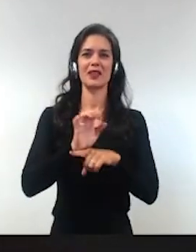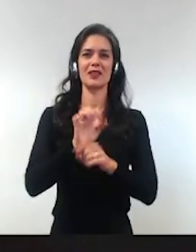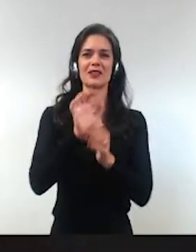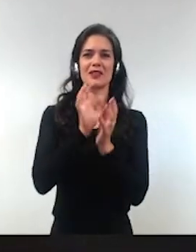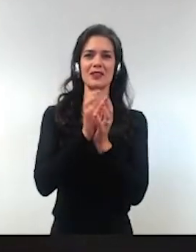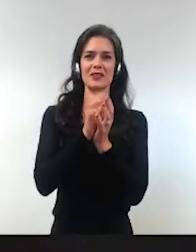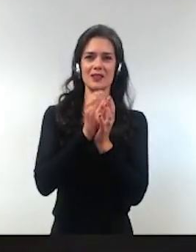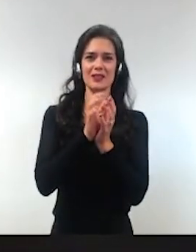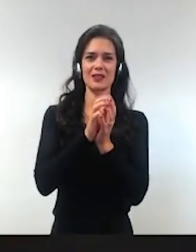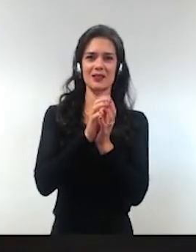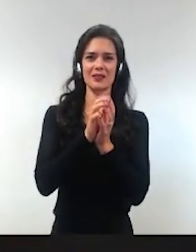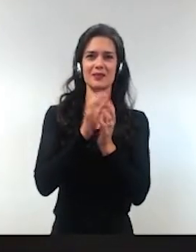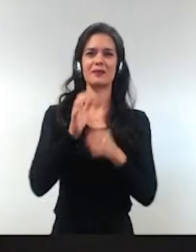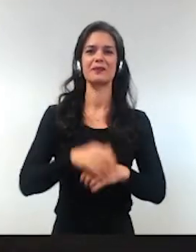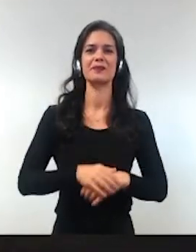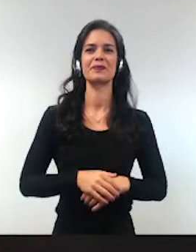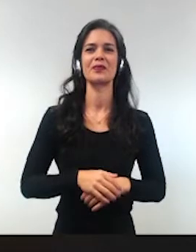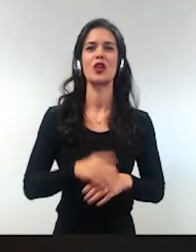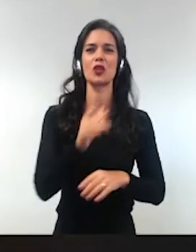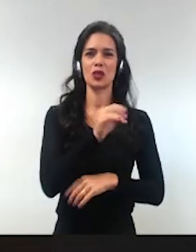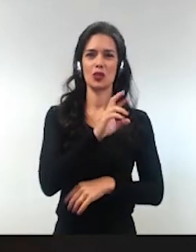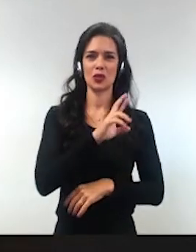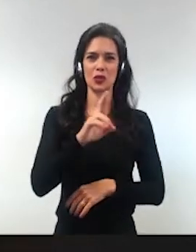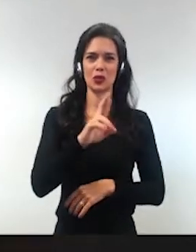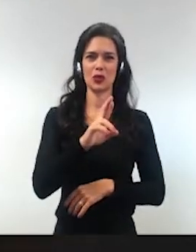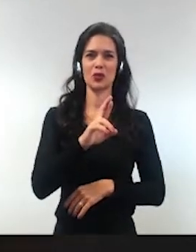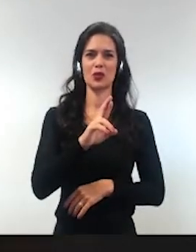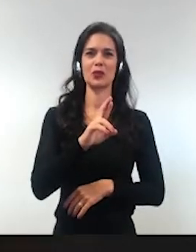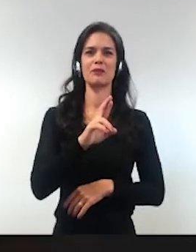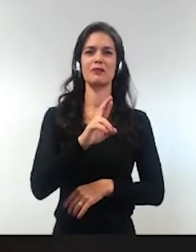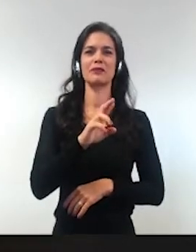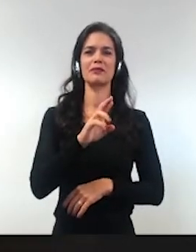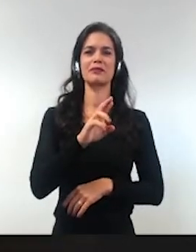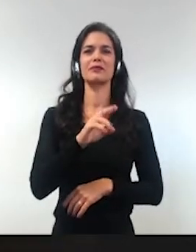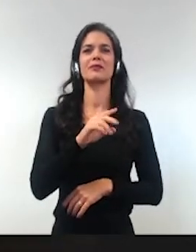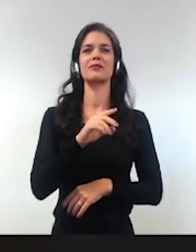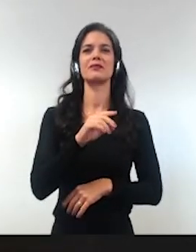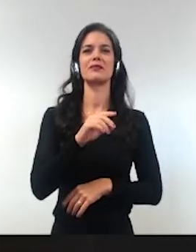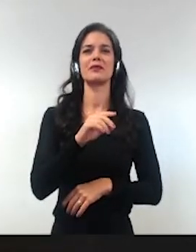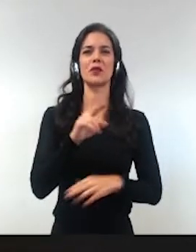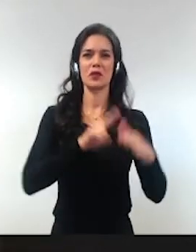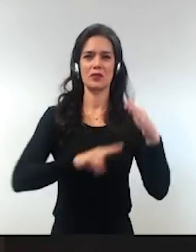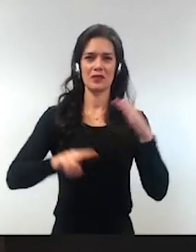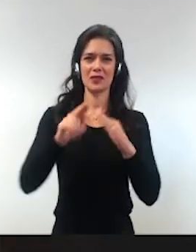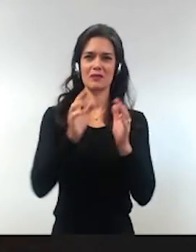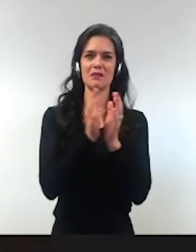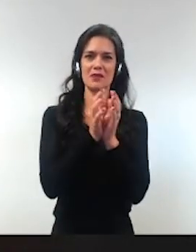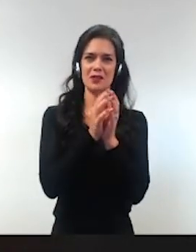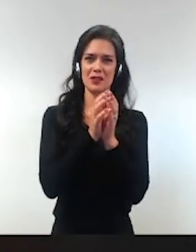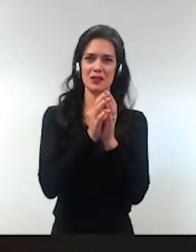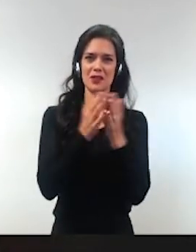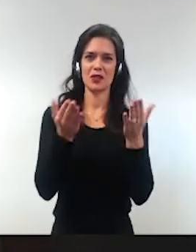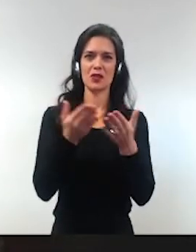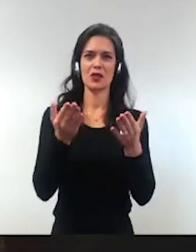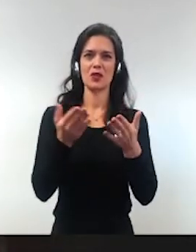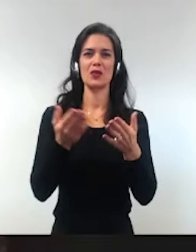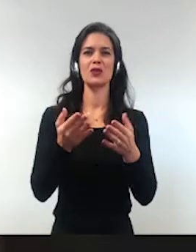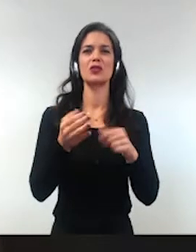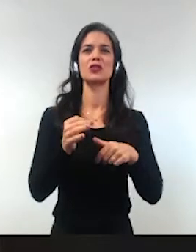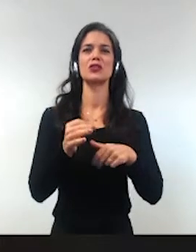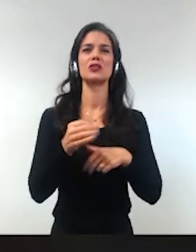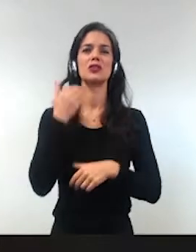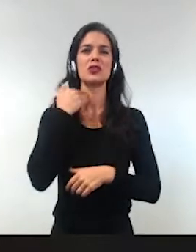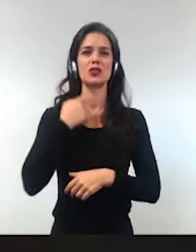Paes Barreto, mestre e doutor também pela Universidade Federal de Pernambuco, atualmente juiz auxiliar